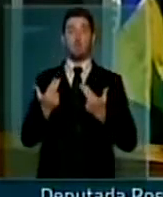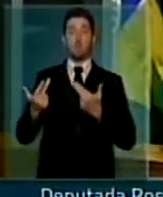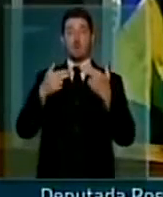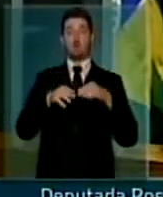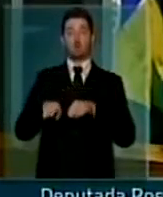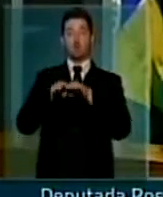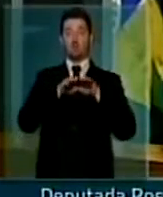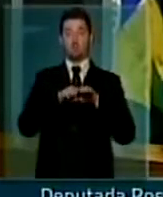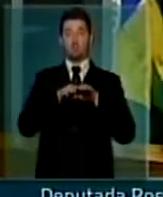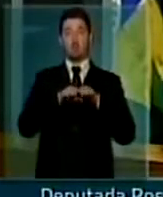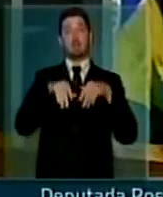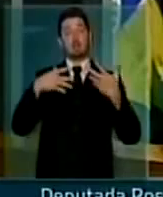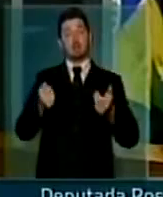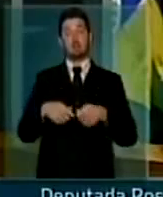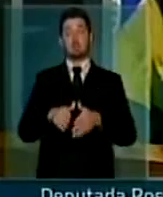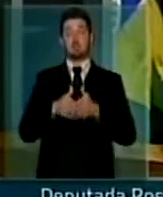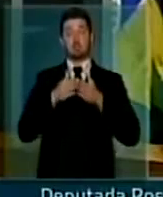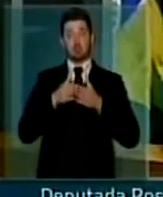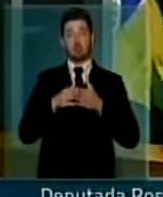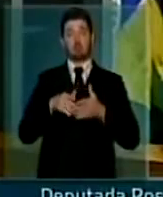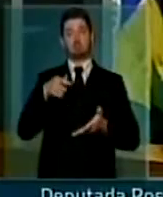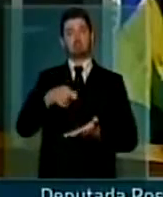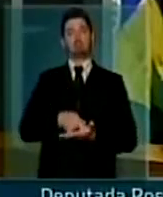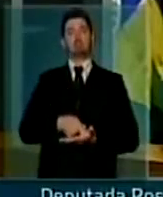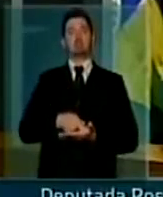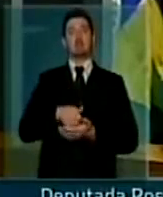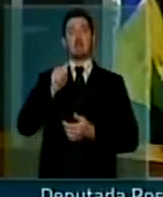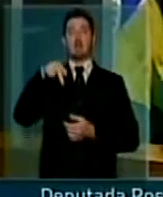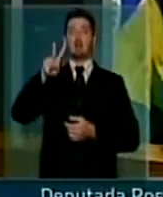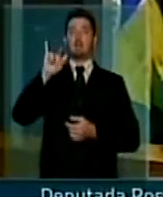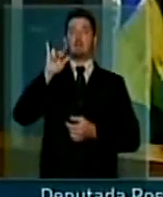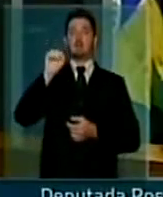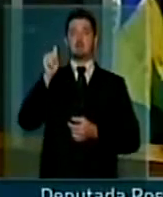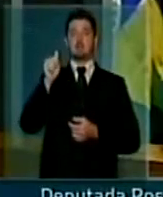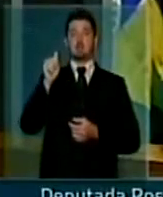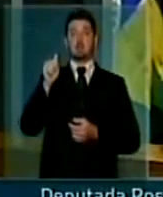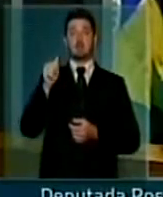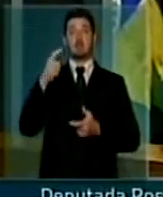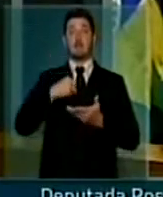que pedir um posicionamento da nossa Anvisa com